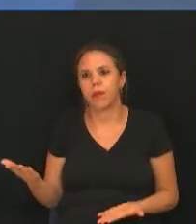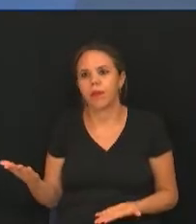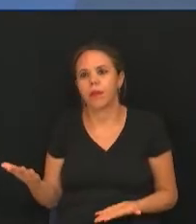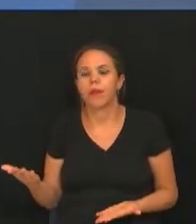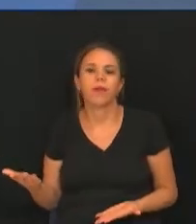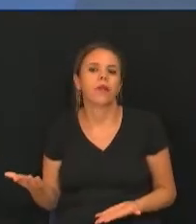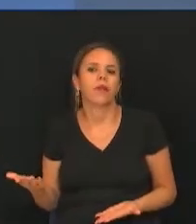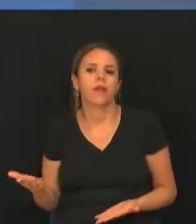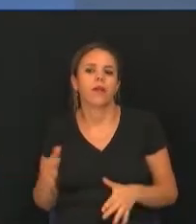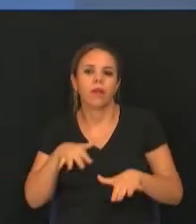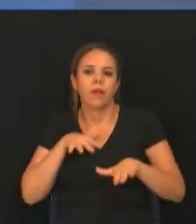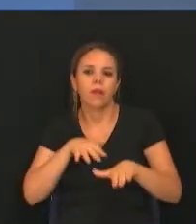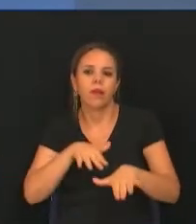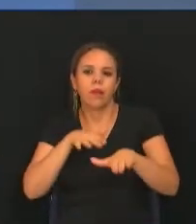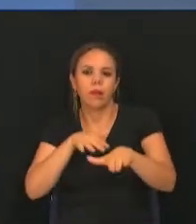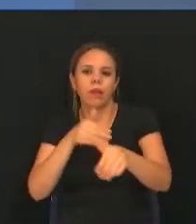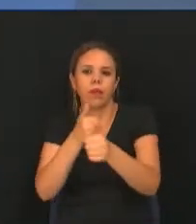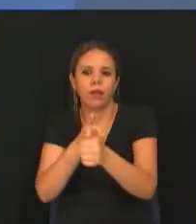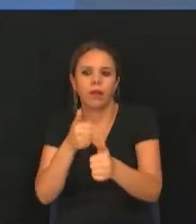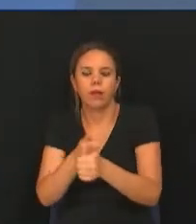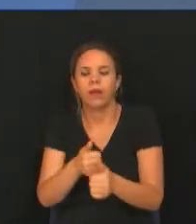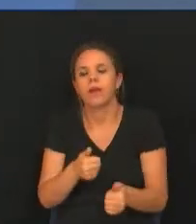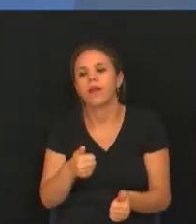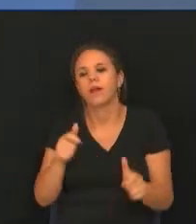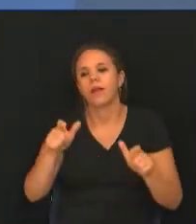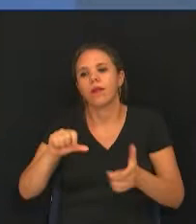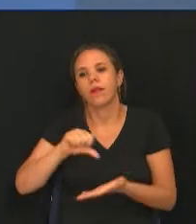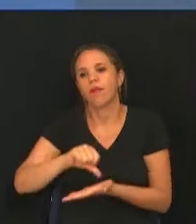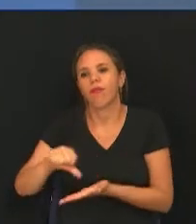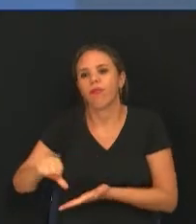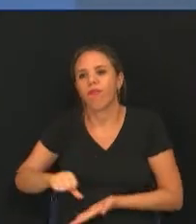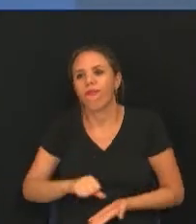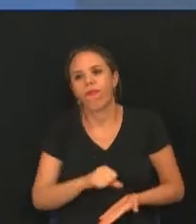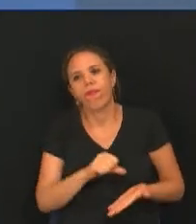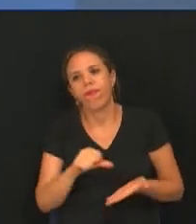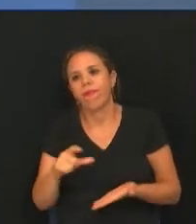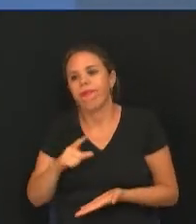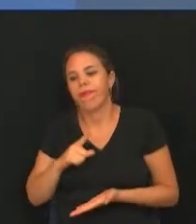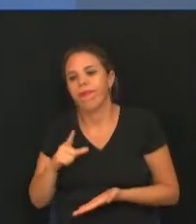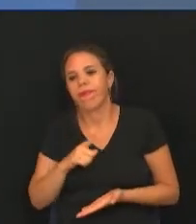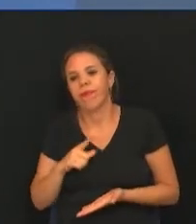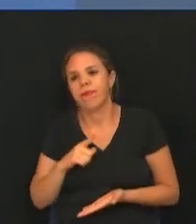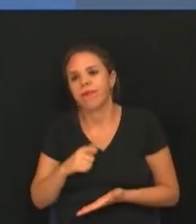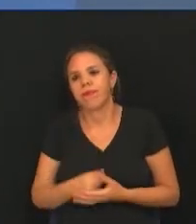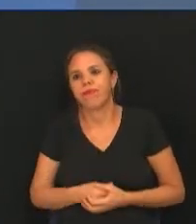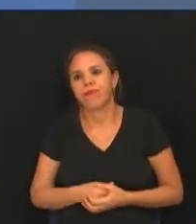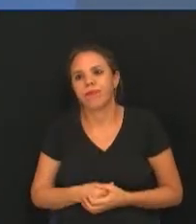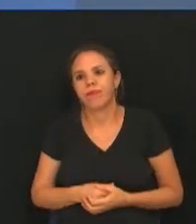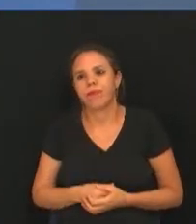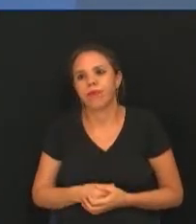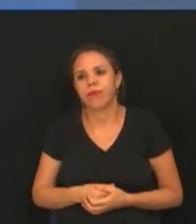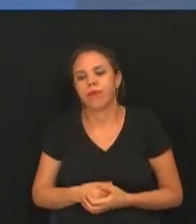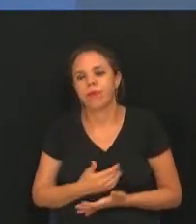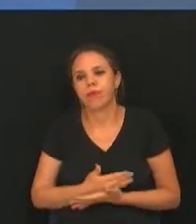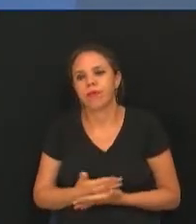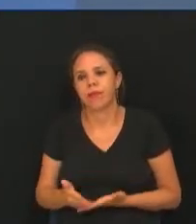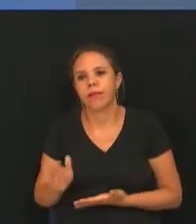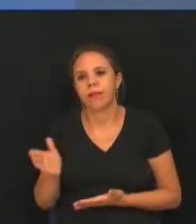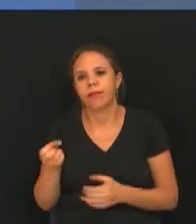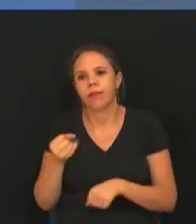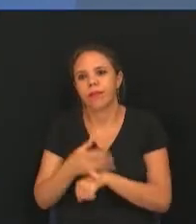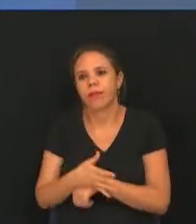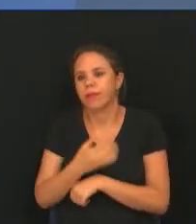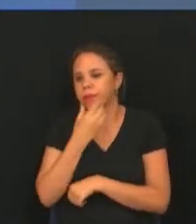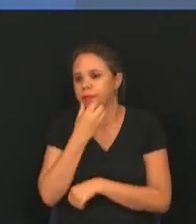trânsito. Você que mora ou transita naquela região, olha, a gente vai ter aí As ações que vão começar já na madrugada